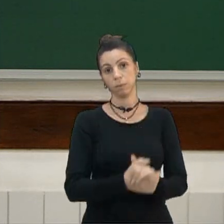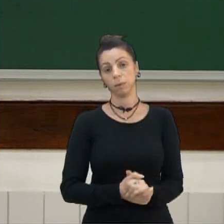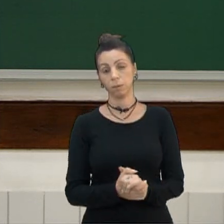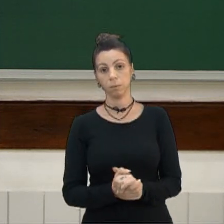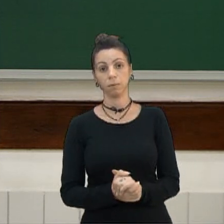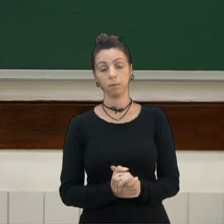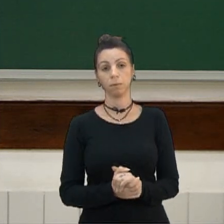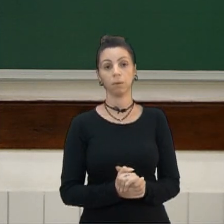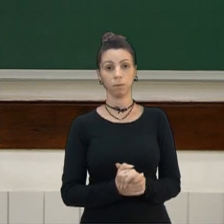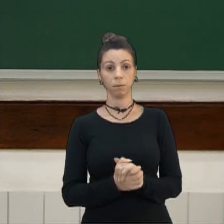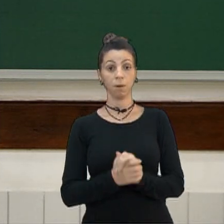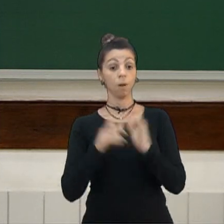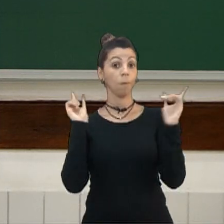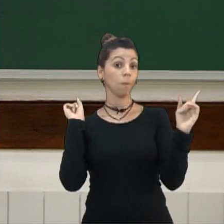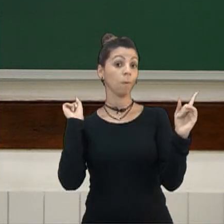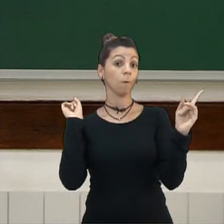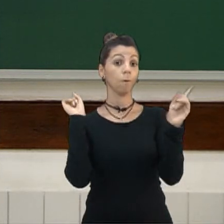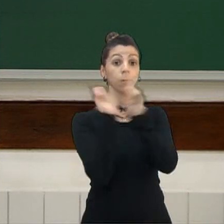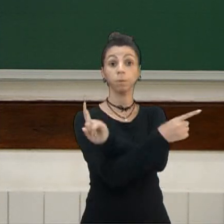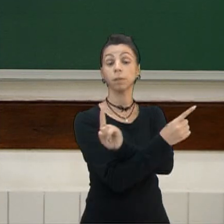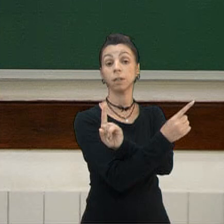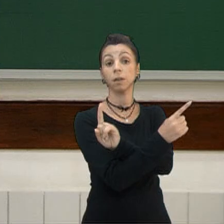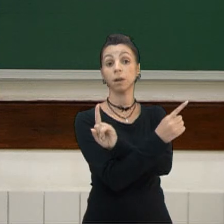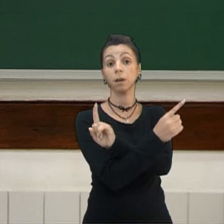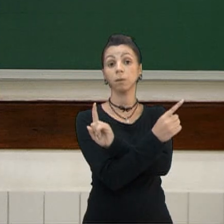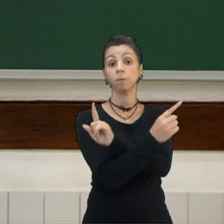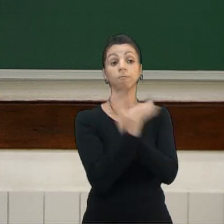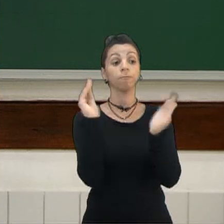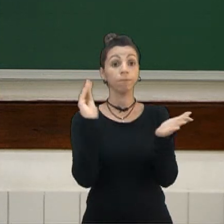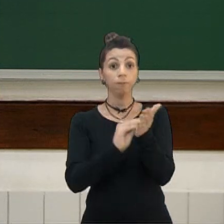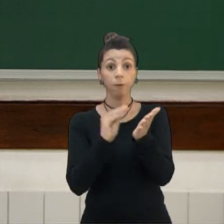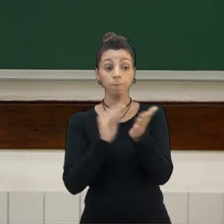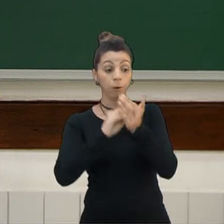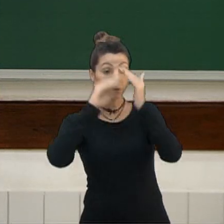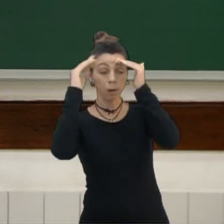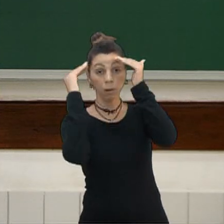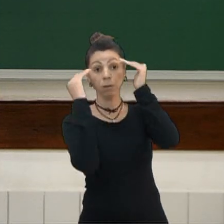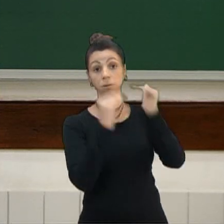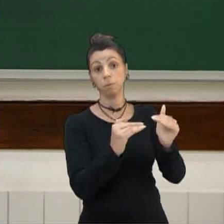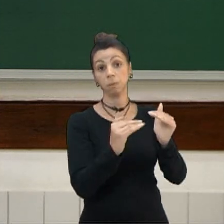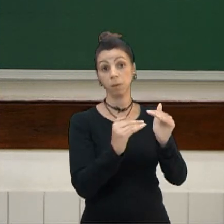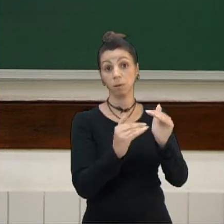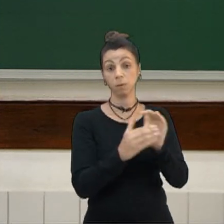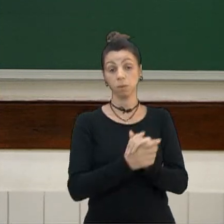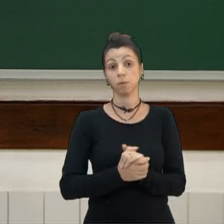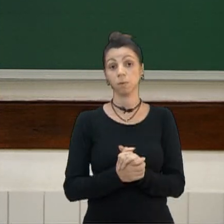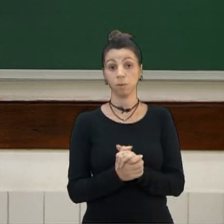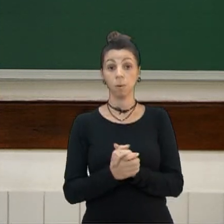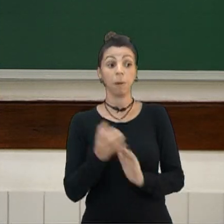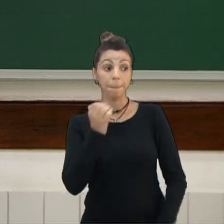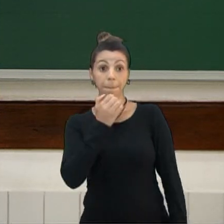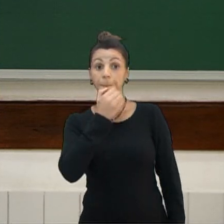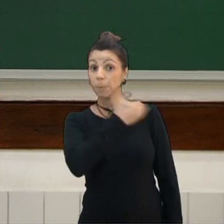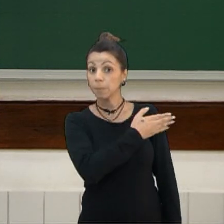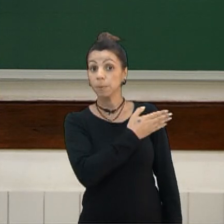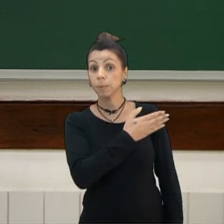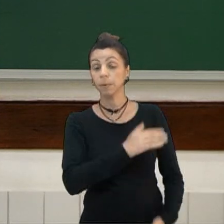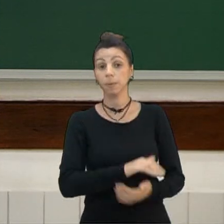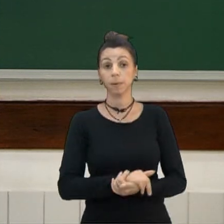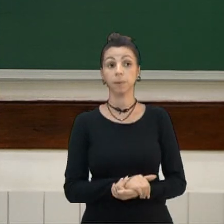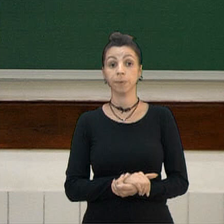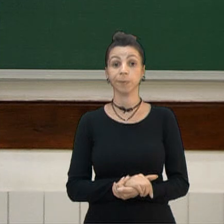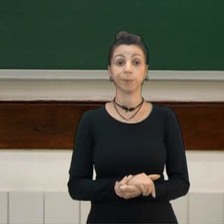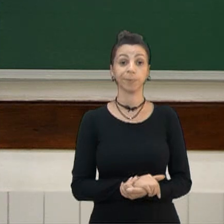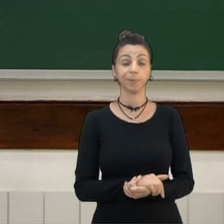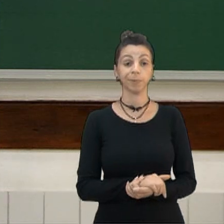pessoas. Ela vai gerar desrespeito. Tá? Então, na questão da intolerância, então a questão A não é a correta,